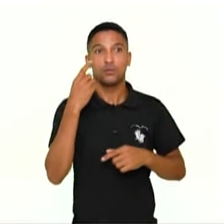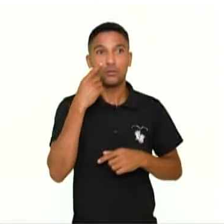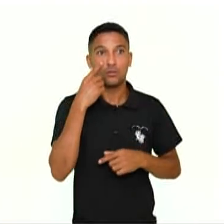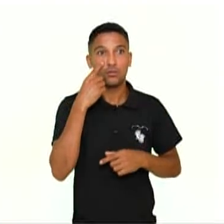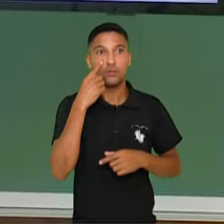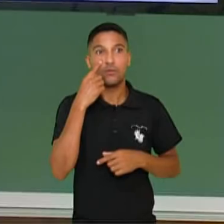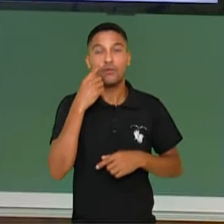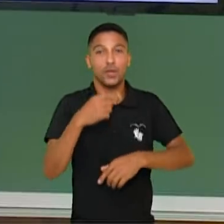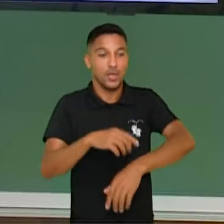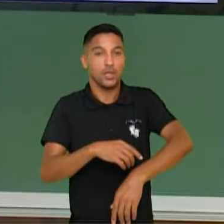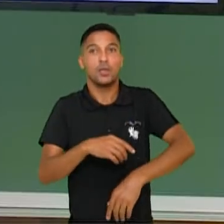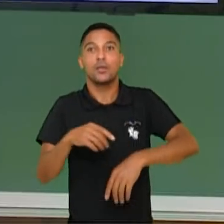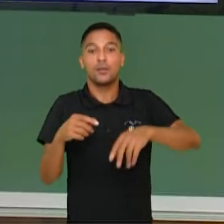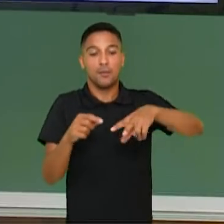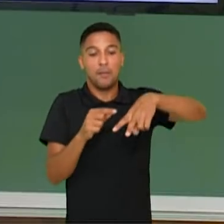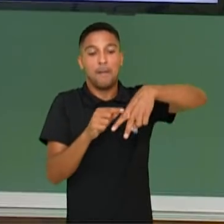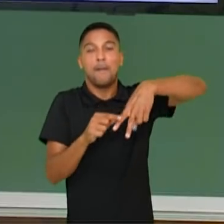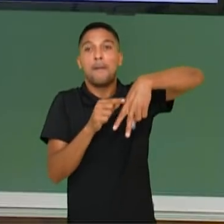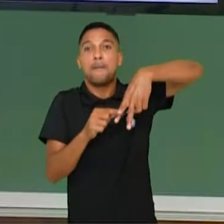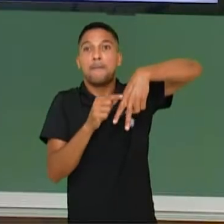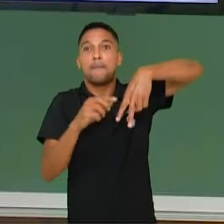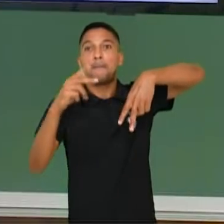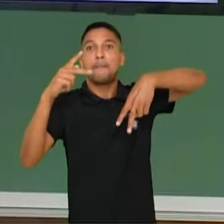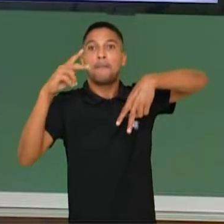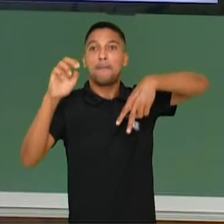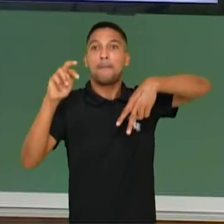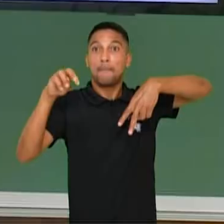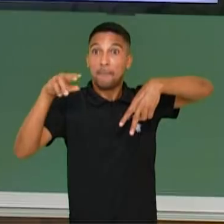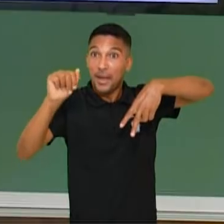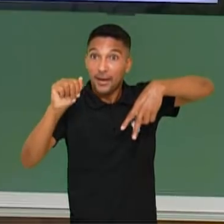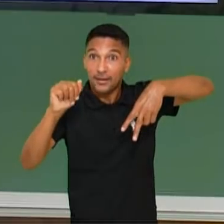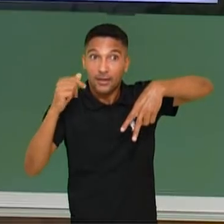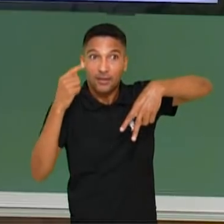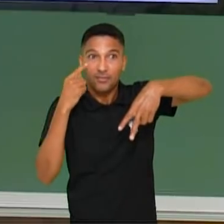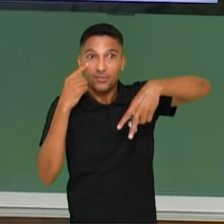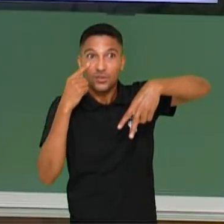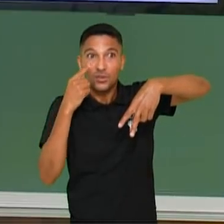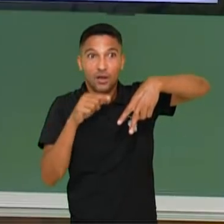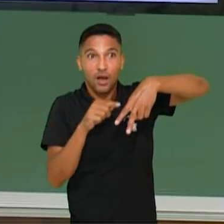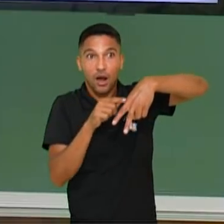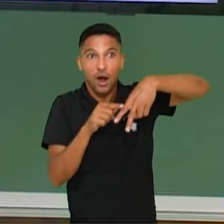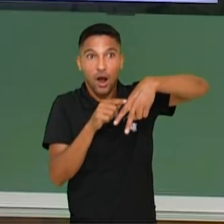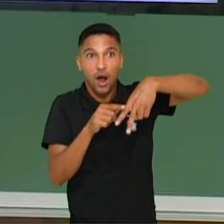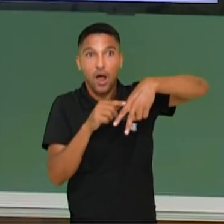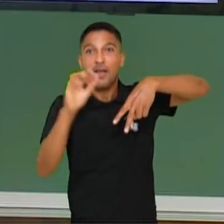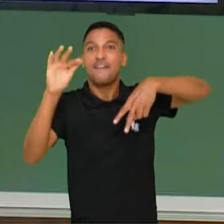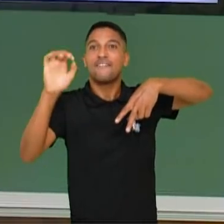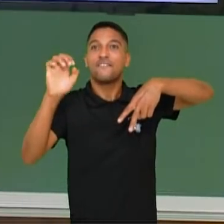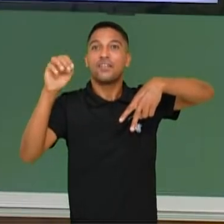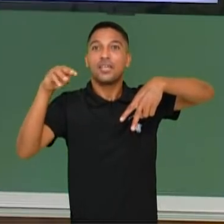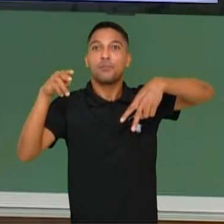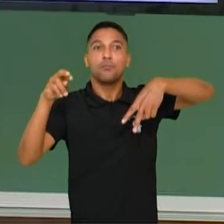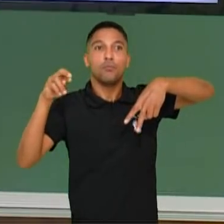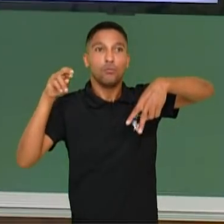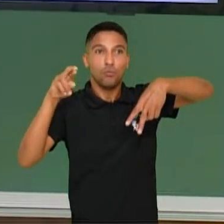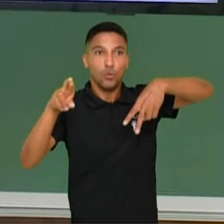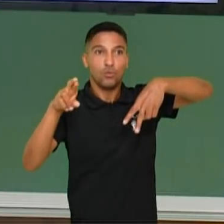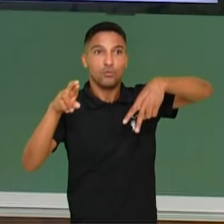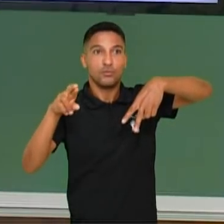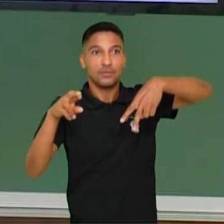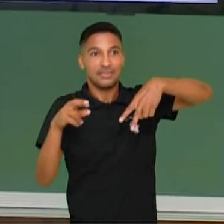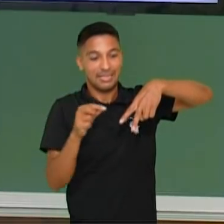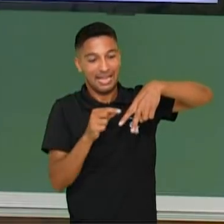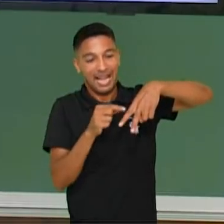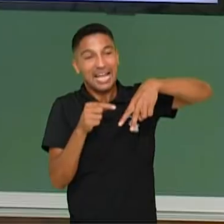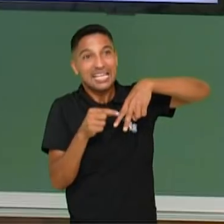fêmur, que é o maior osso do corpo, vou contar para vocês, só para vocês que assistem a aula. Nós temos a fíbula e a